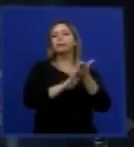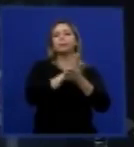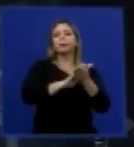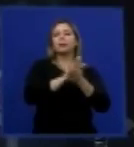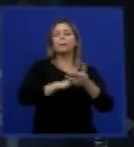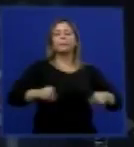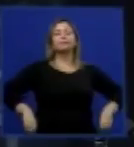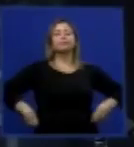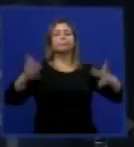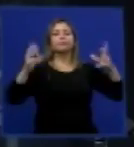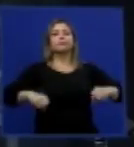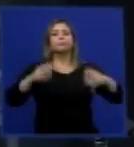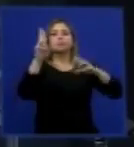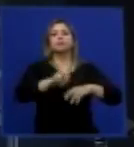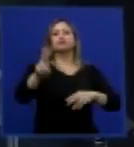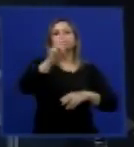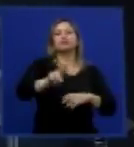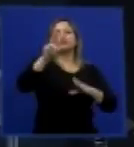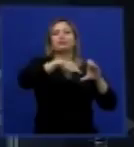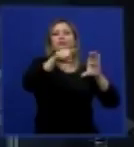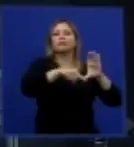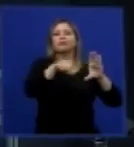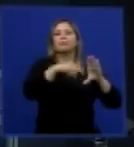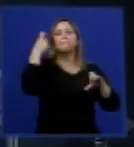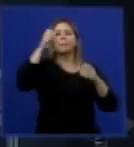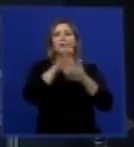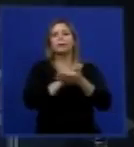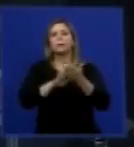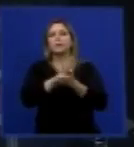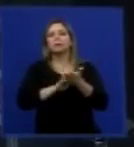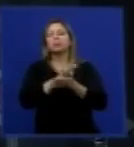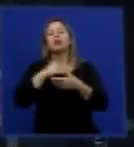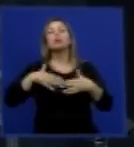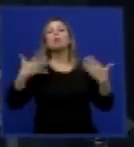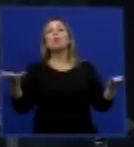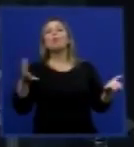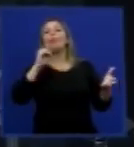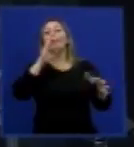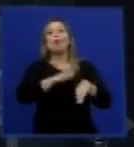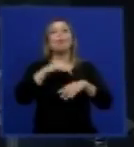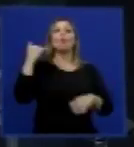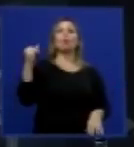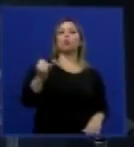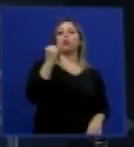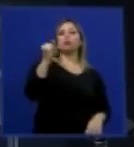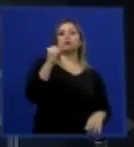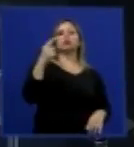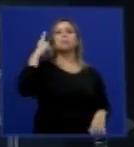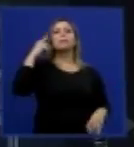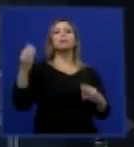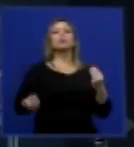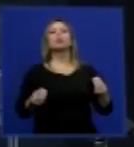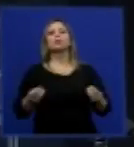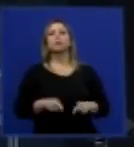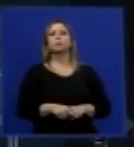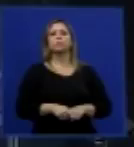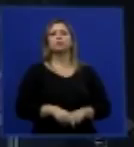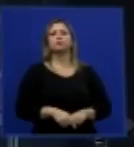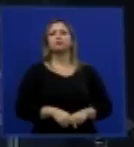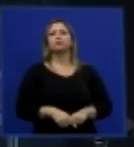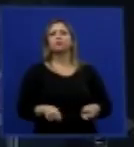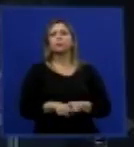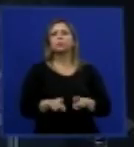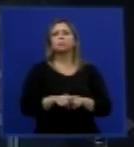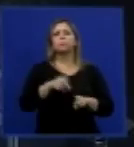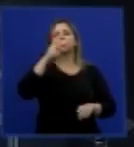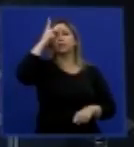produção né então acho que não está o ponto central dessa discussão não deveria ser eh exatamente a